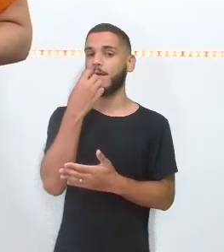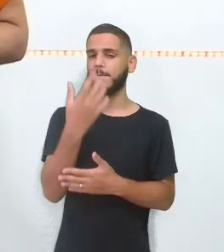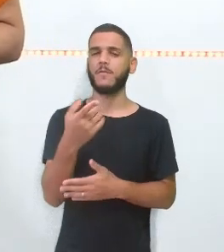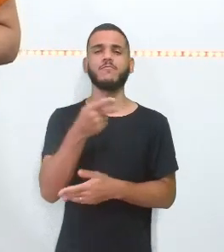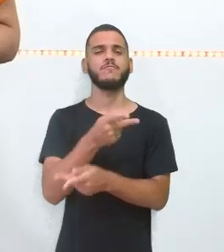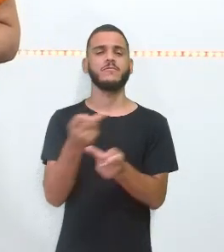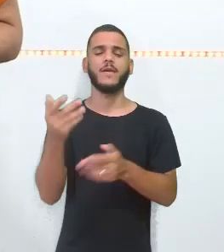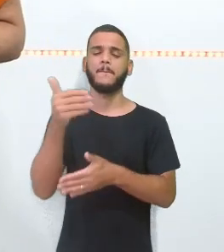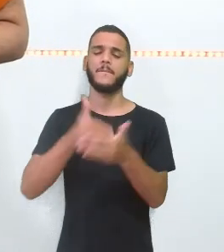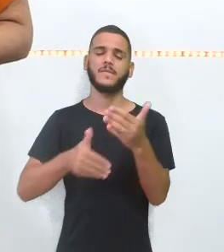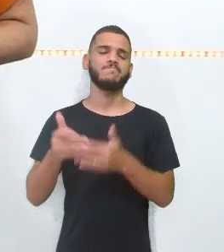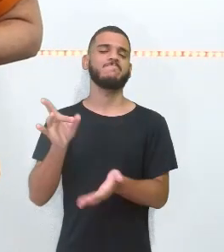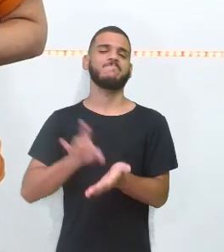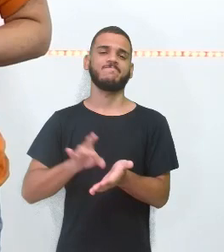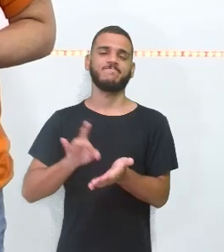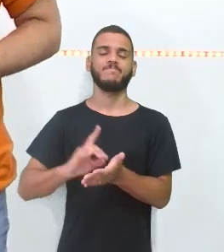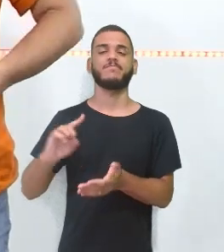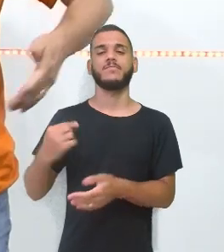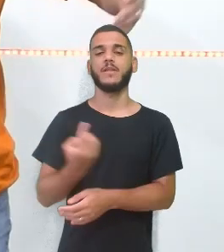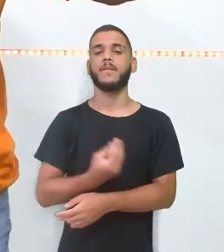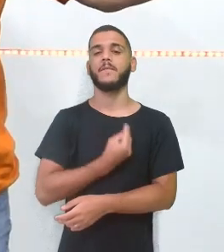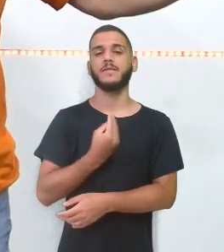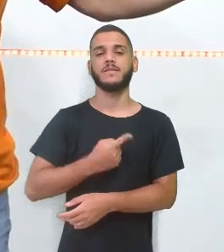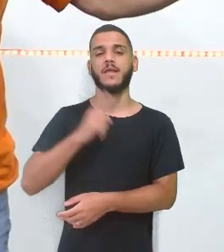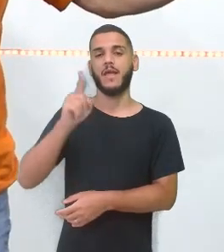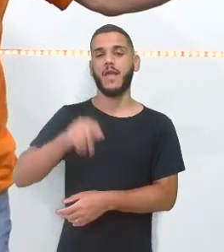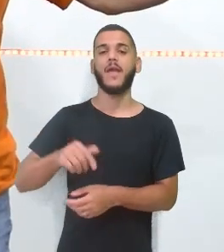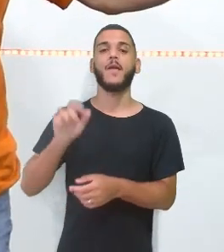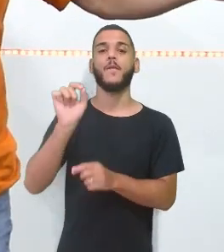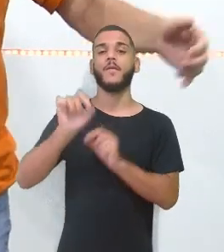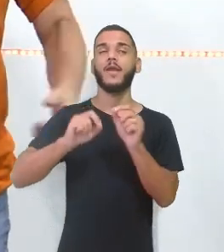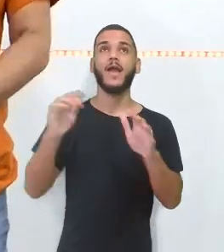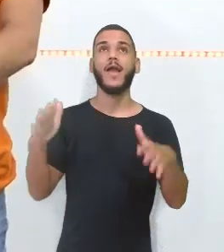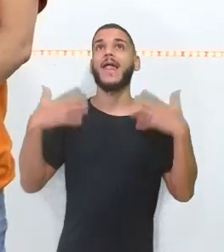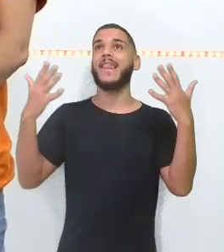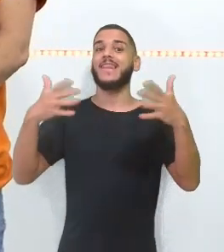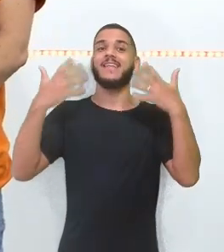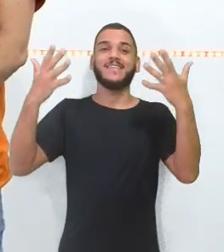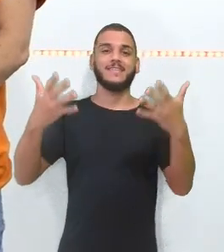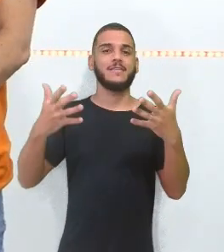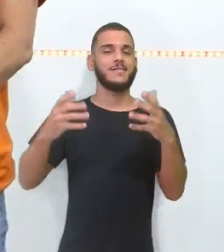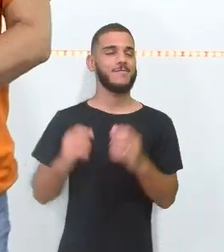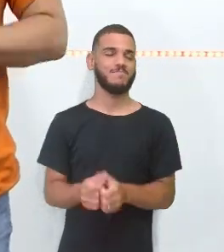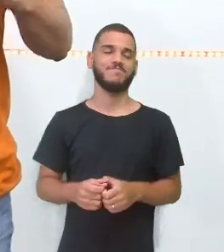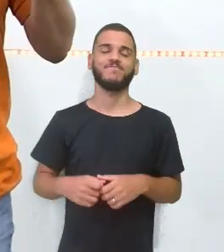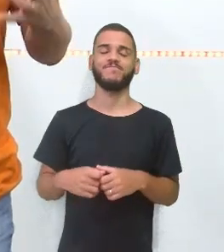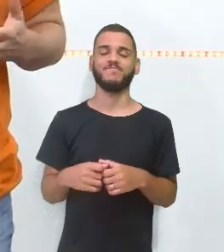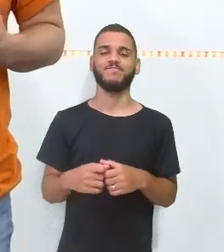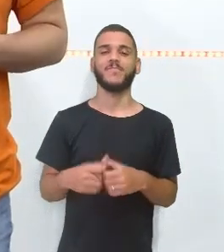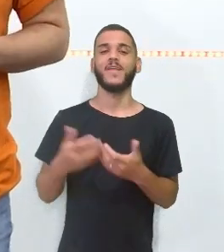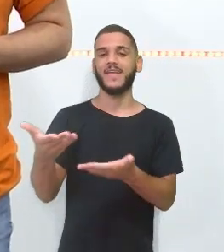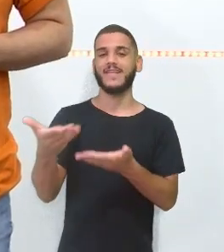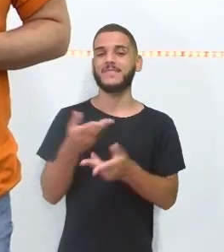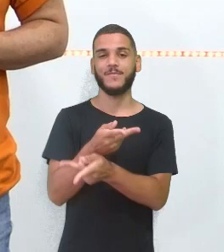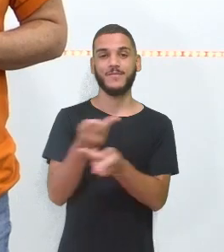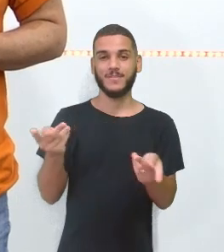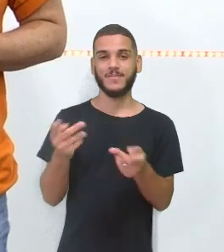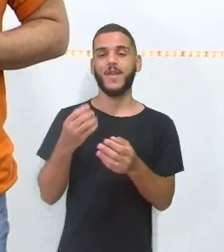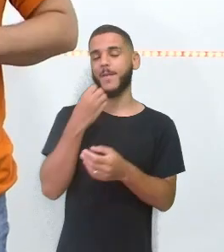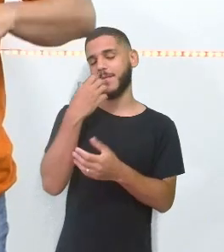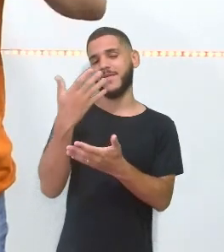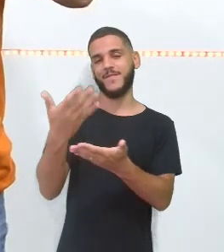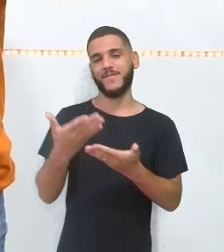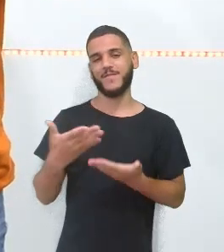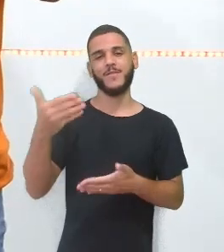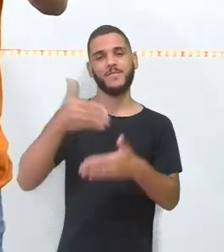vocês estão aqui participando com a gente. Eu sempre falo que é uma alegria do tamanho do universo receber vocês. Então sejam muito bem-vindos para participarem,